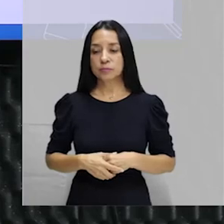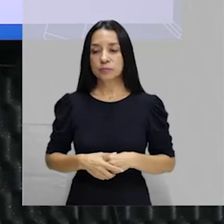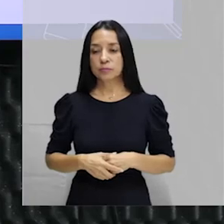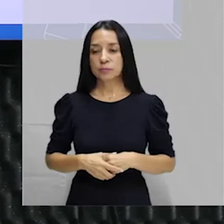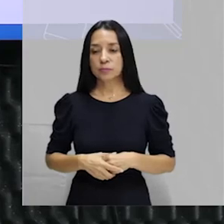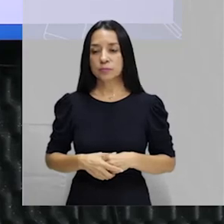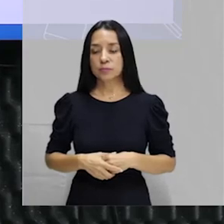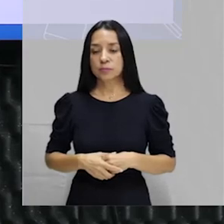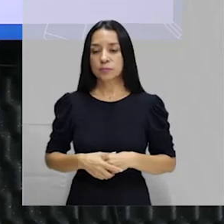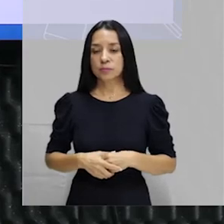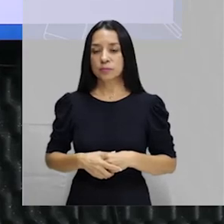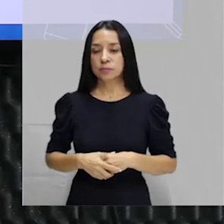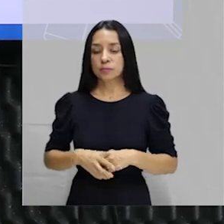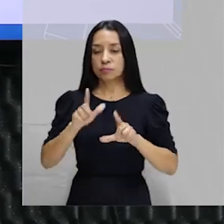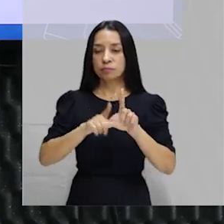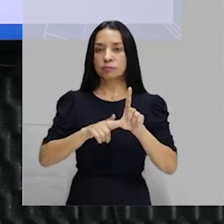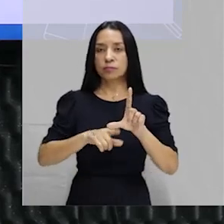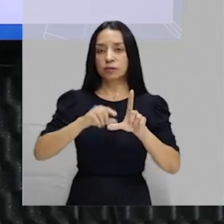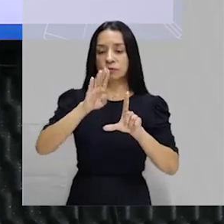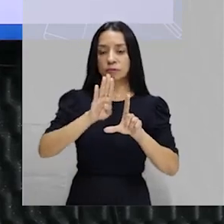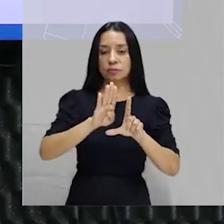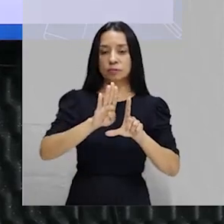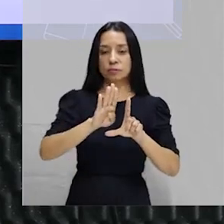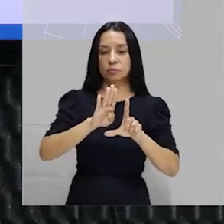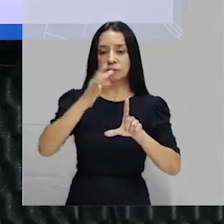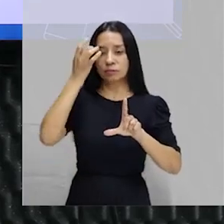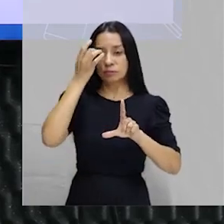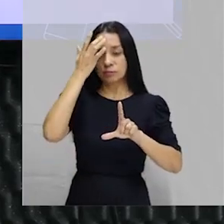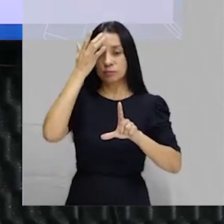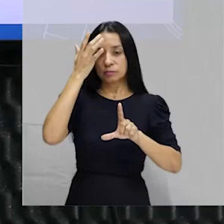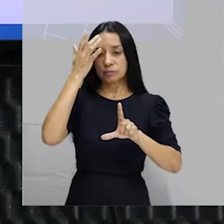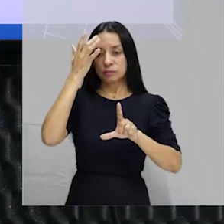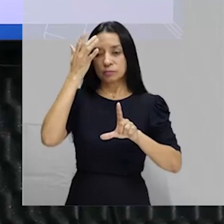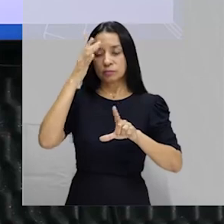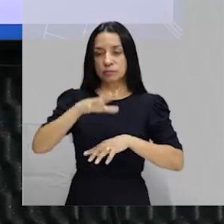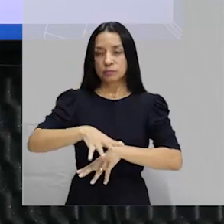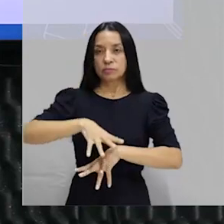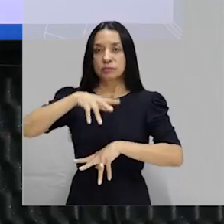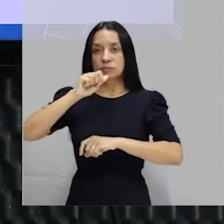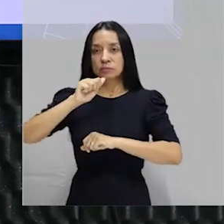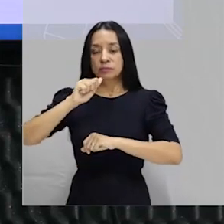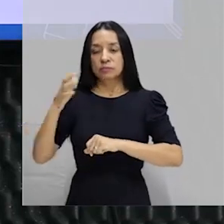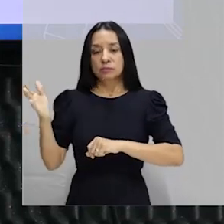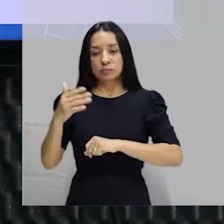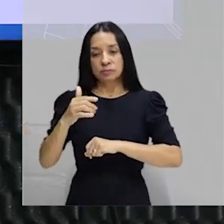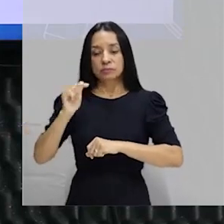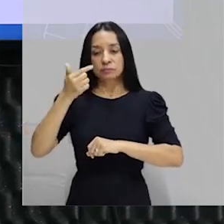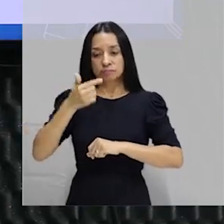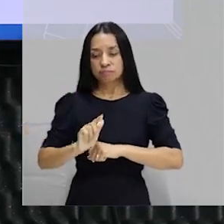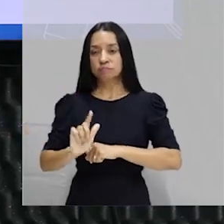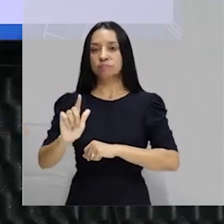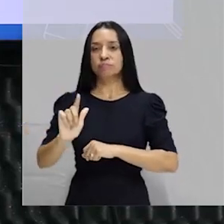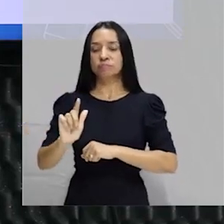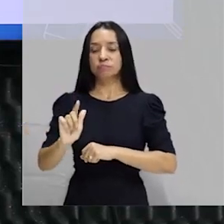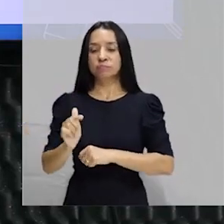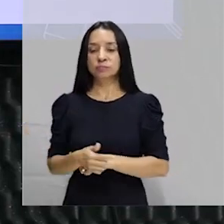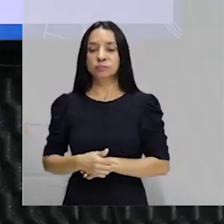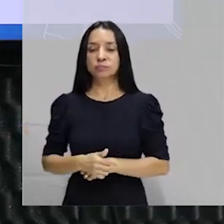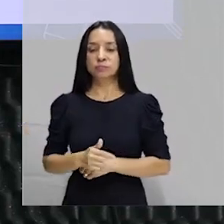voltar para a questão, agora ficou fácil, né, galera? Então, no que consiste essa ditadura do proletariado? Um governo militar destinado a disciplinar